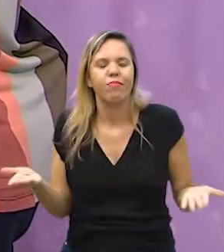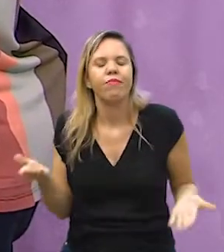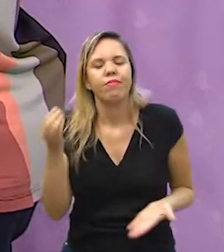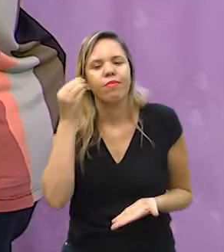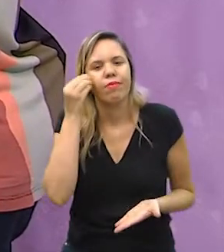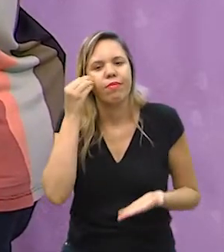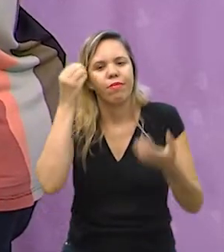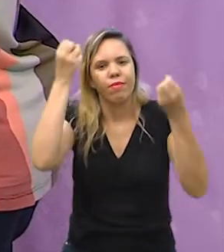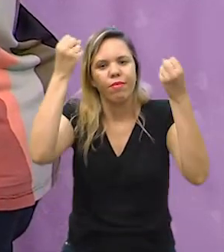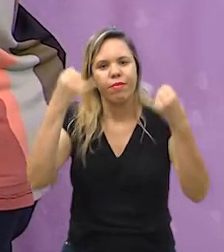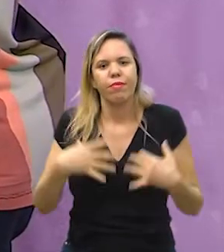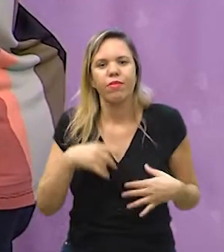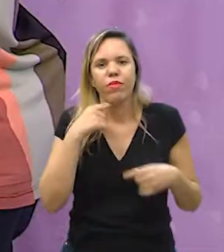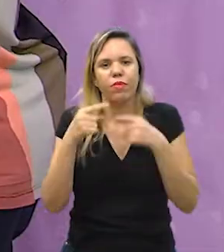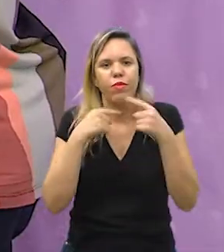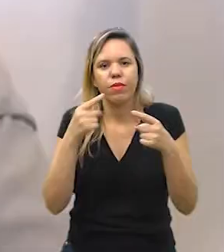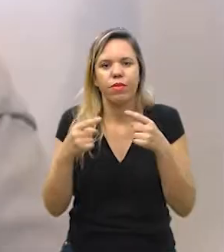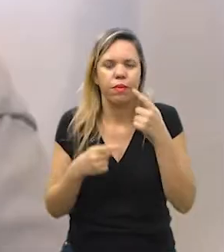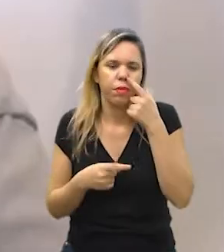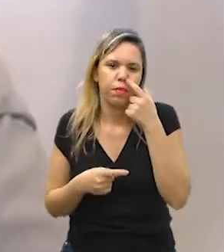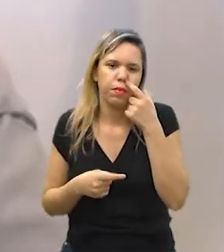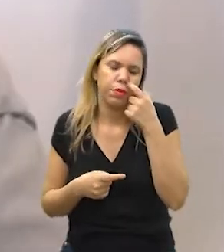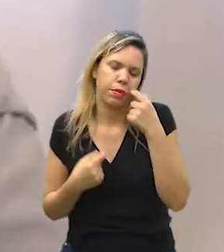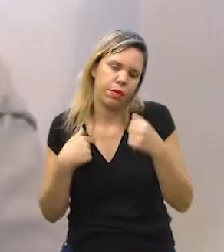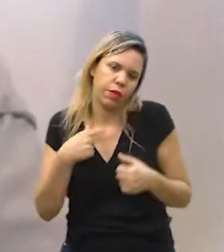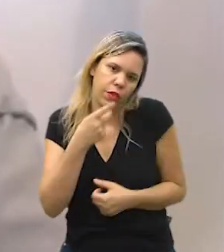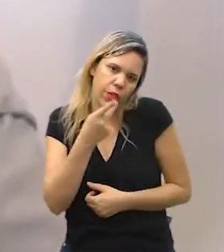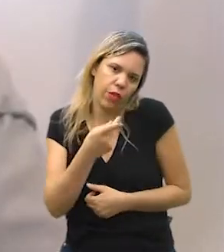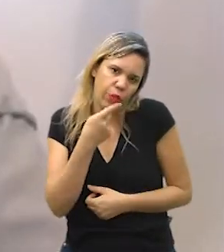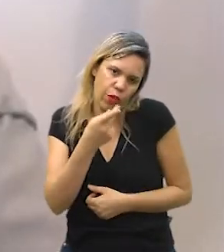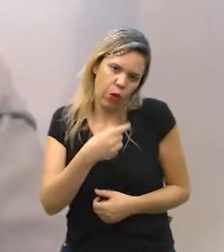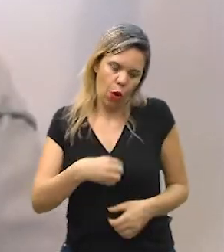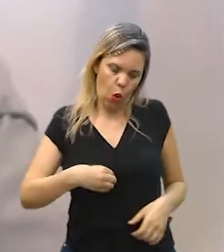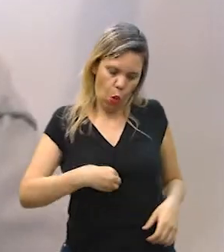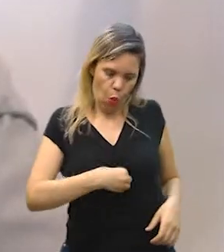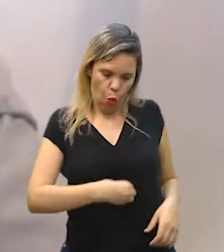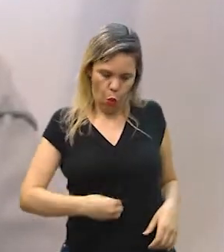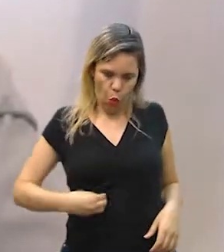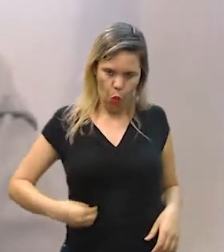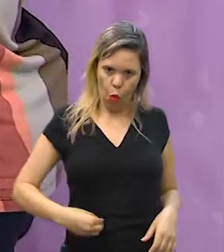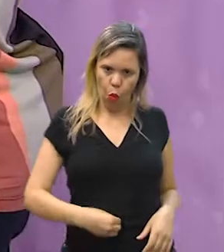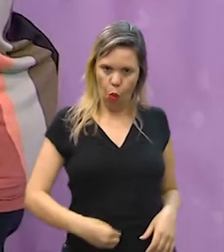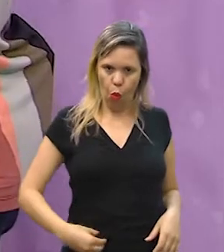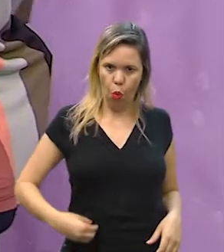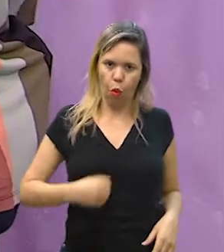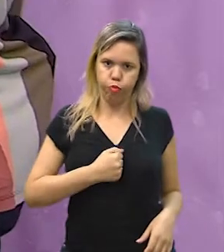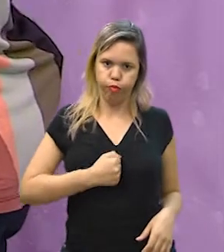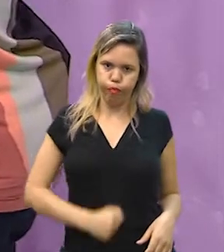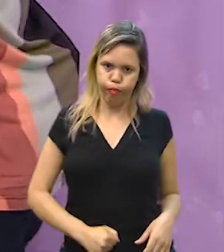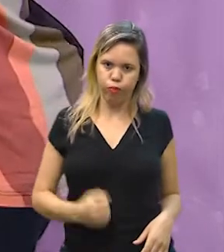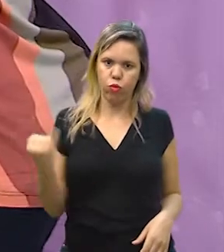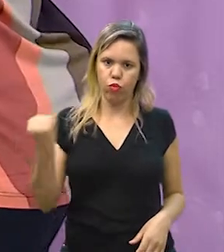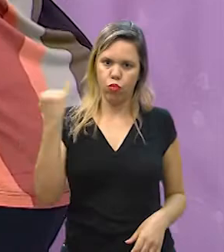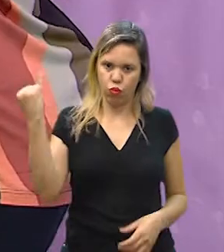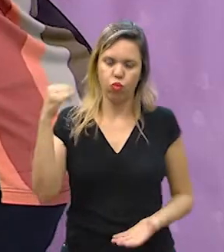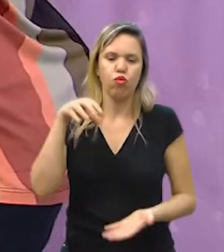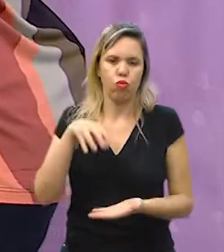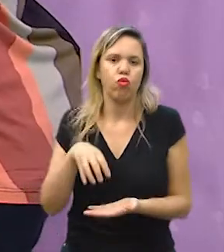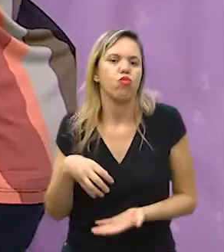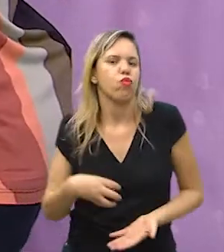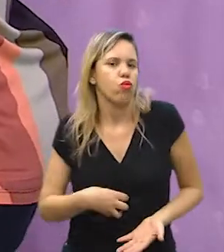tentar esclarecer dúvidas. Doutor, eu falei que o intestino é um órgão bastante importante. É isso mesmo?